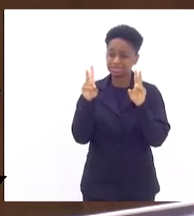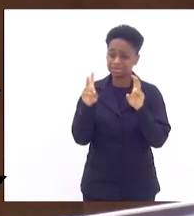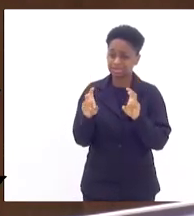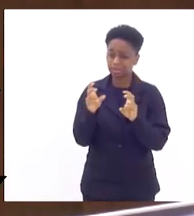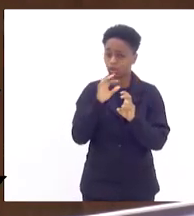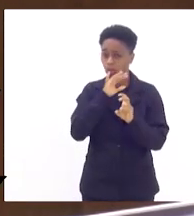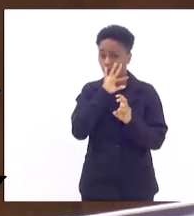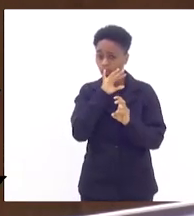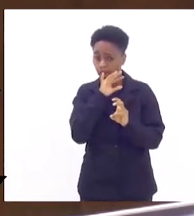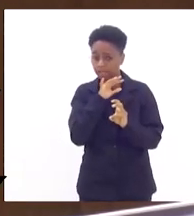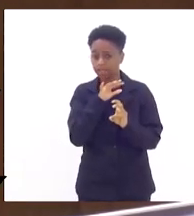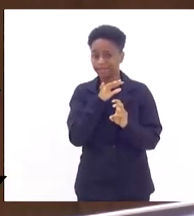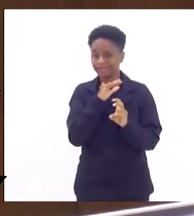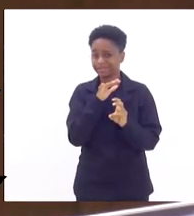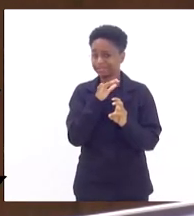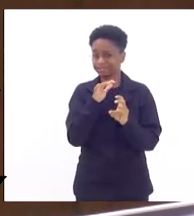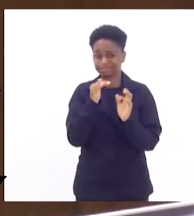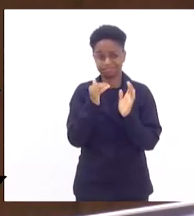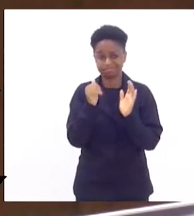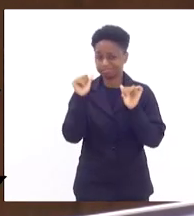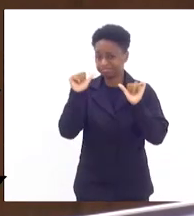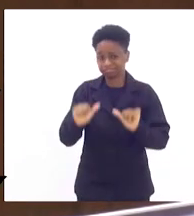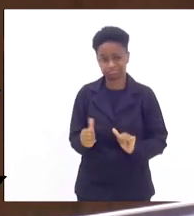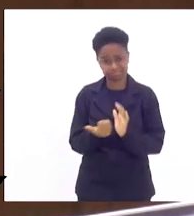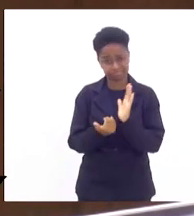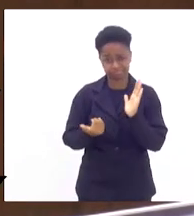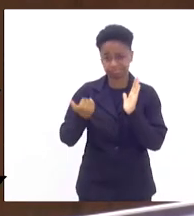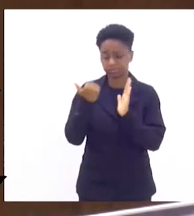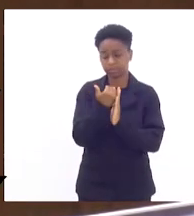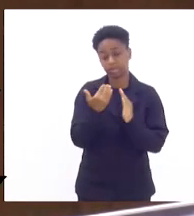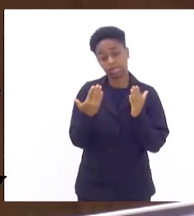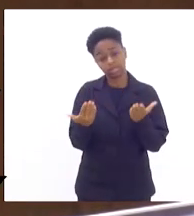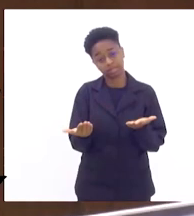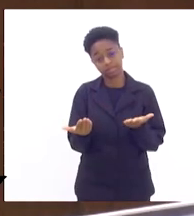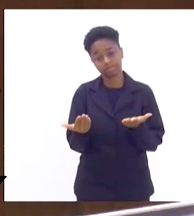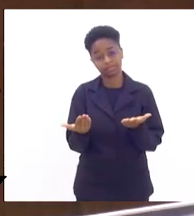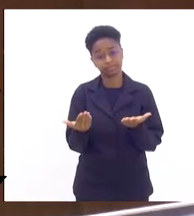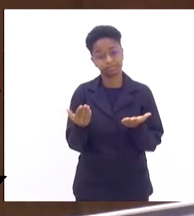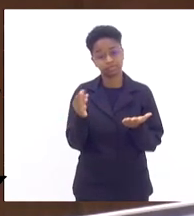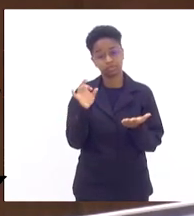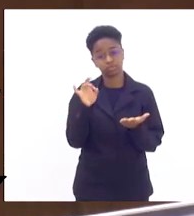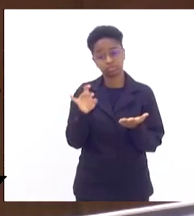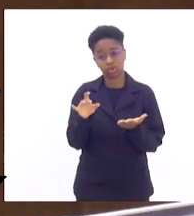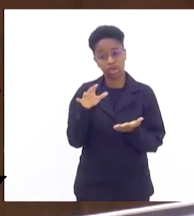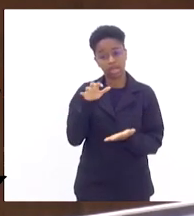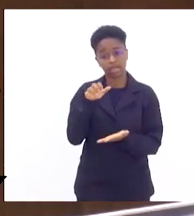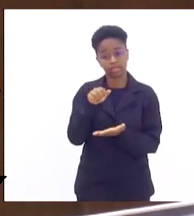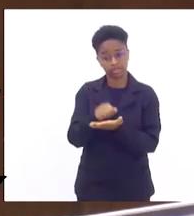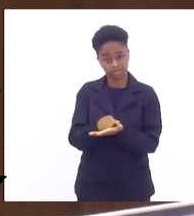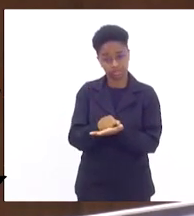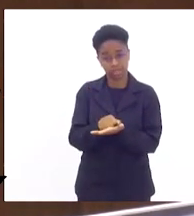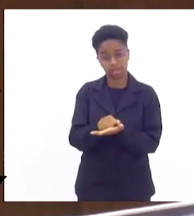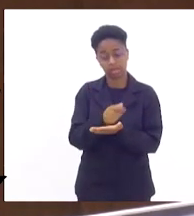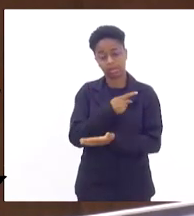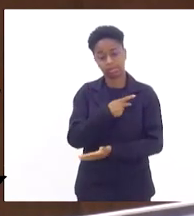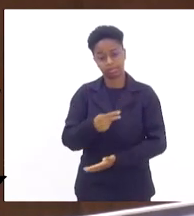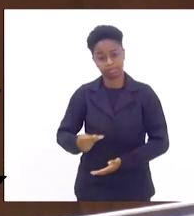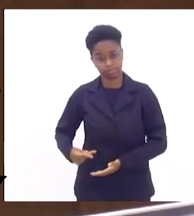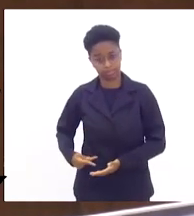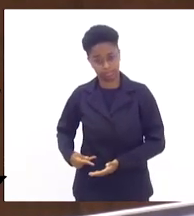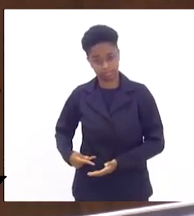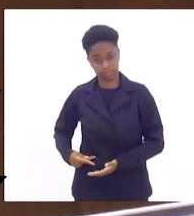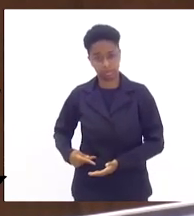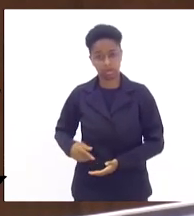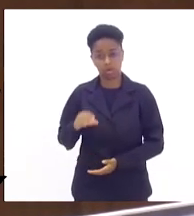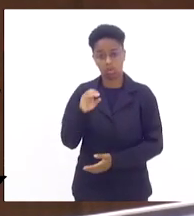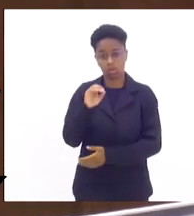ruins sobrepõem de sobremaneira. Então, é só deixar registrado, presidente, que a Ordem dos